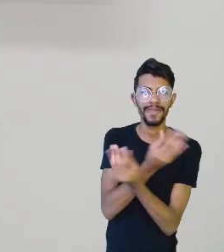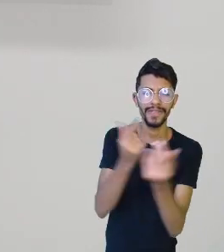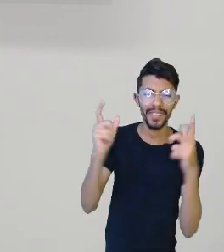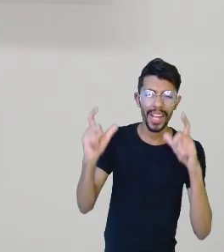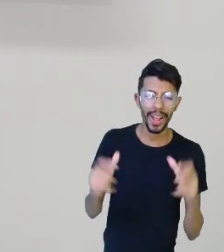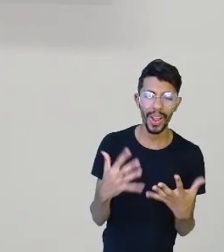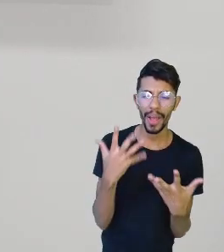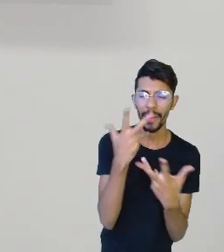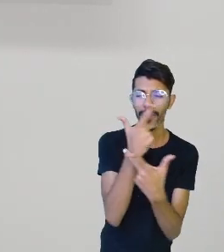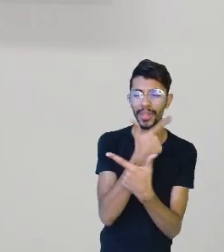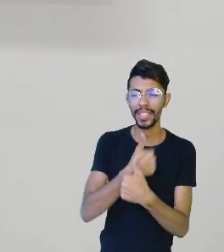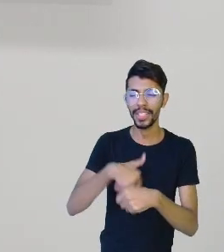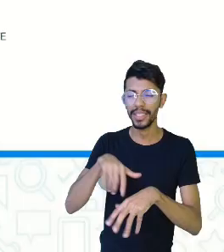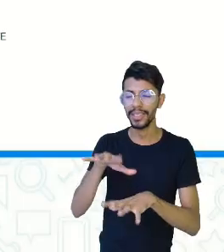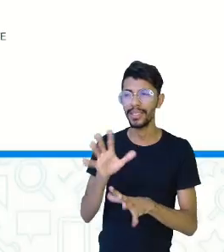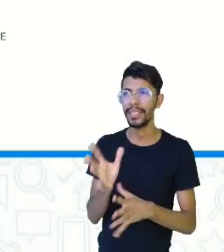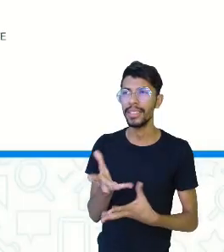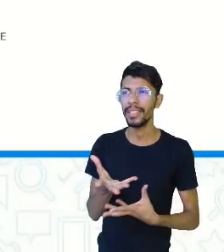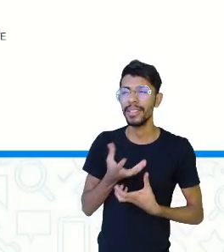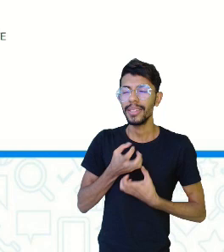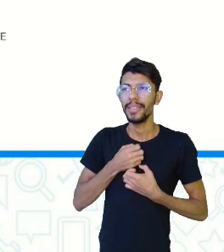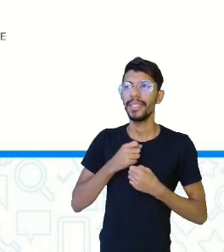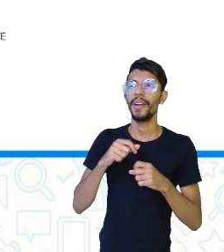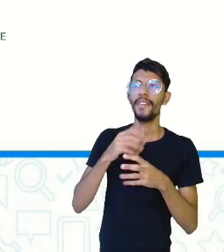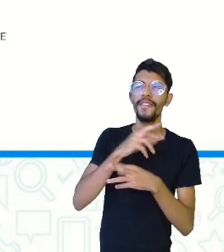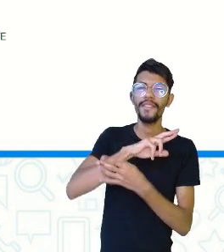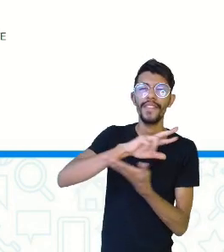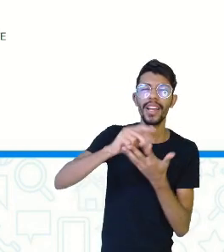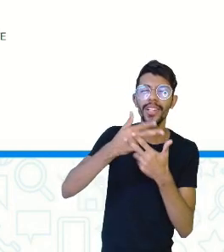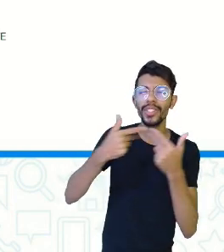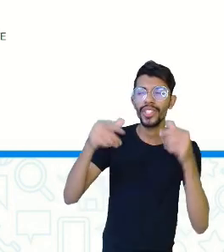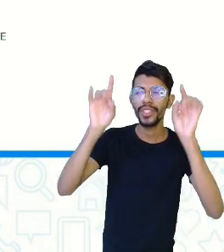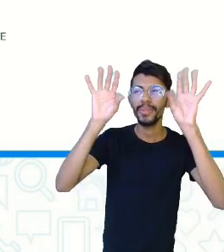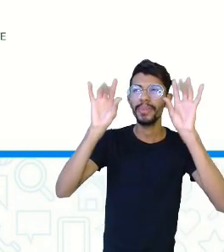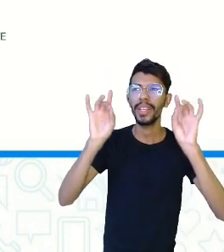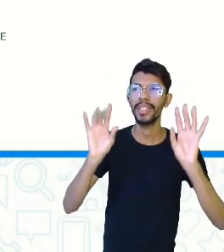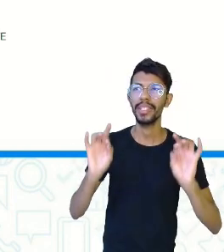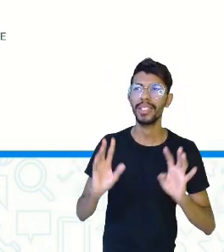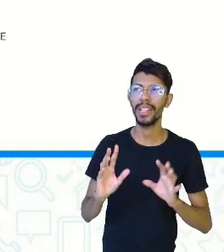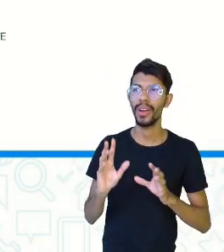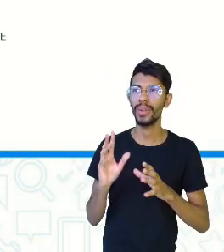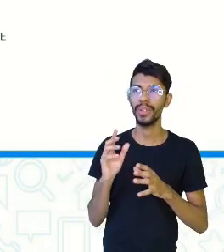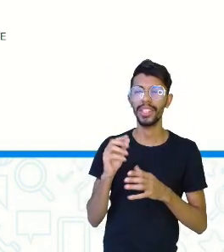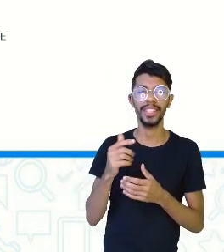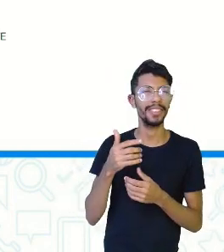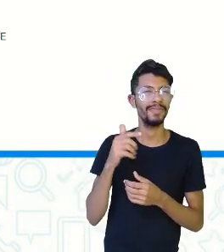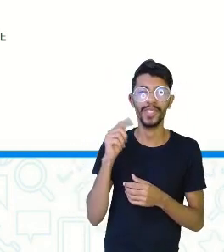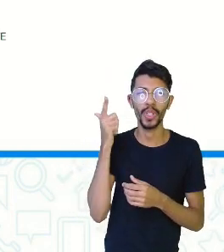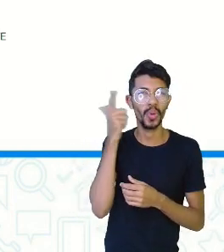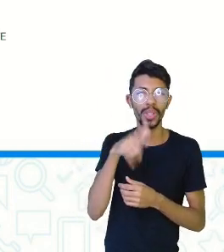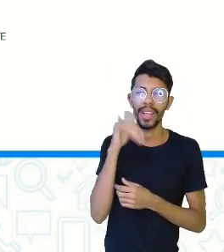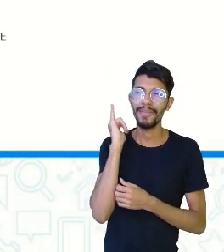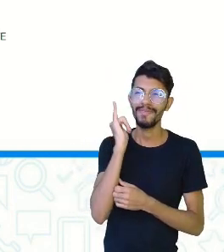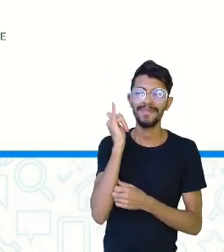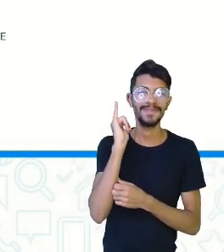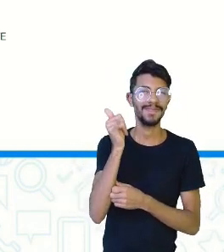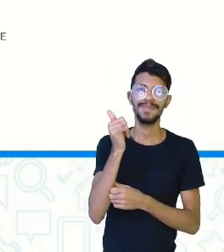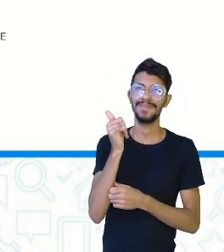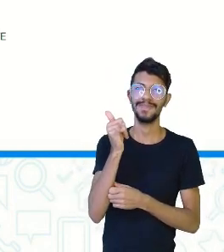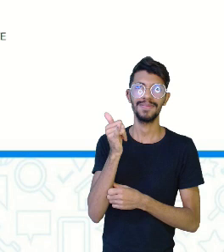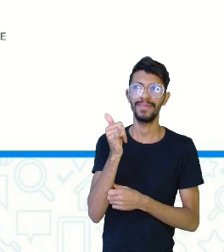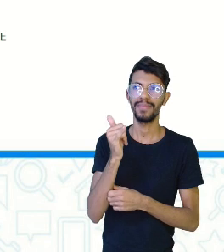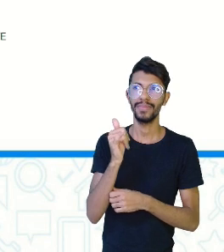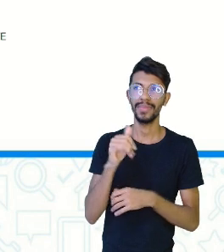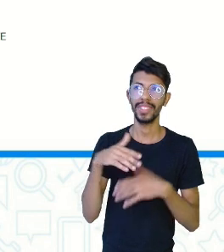tanta inspiração, é tanta coisa especial que não caberia em uma só narração. Como diria o